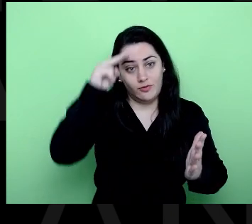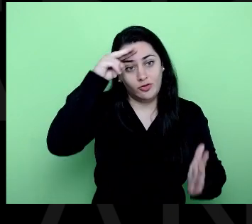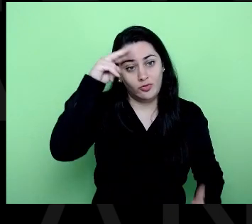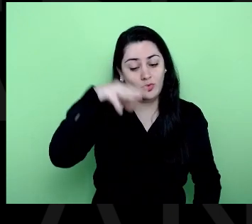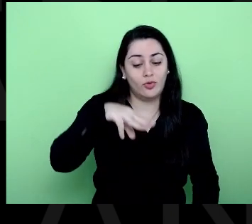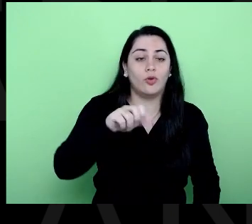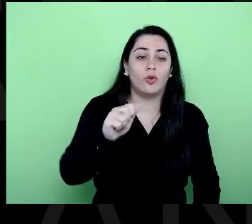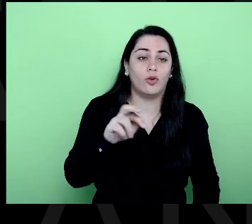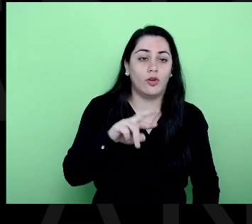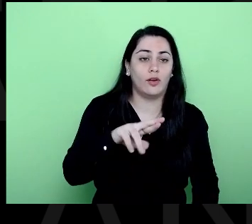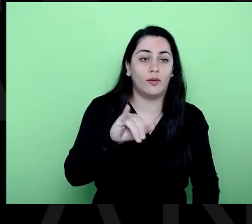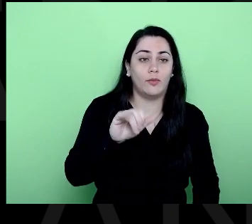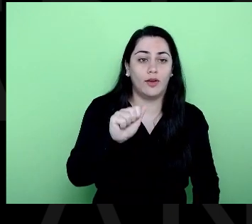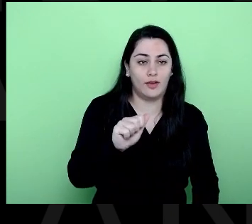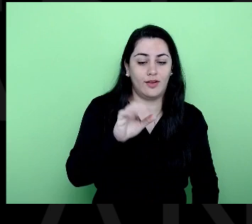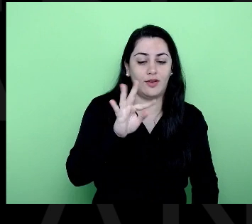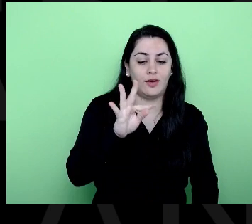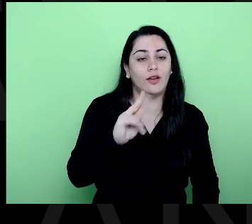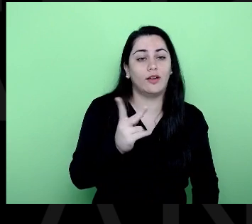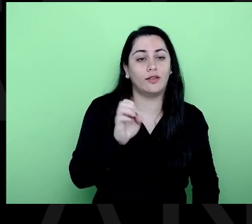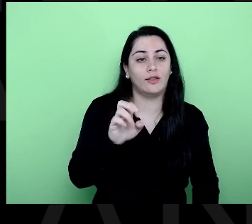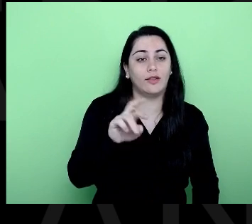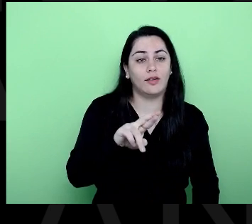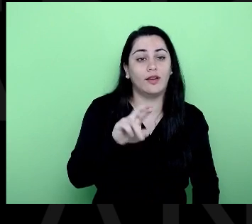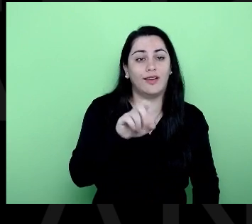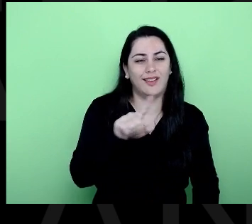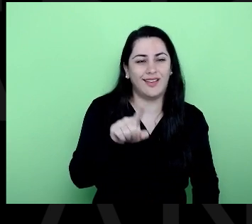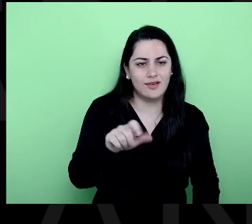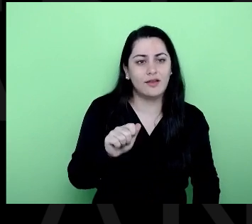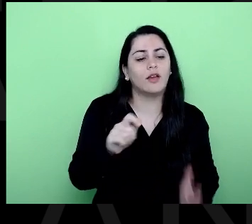foi bem difícil de escrever, porque